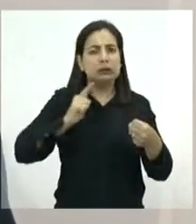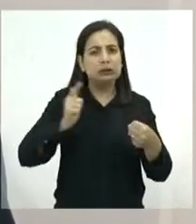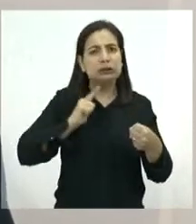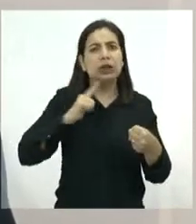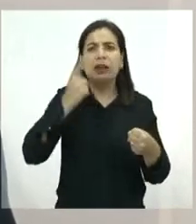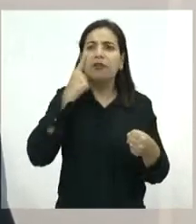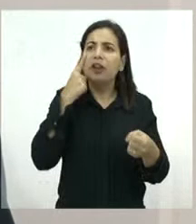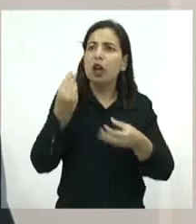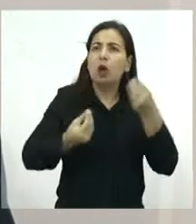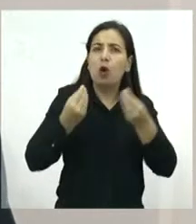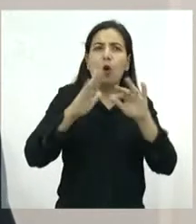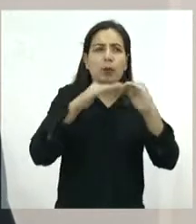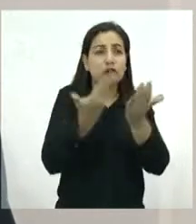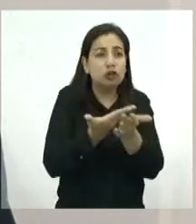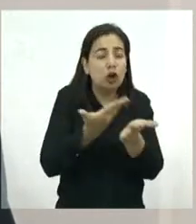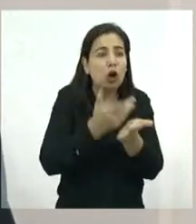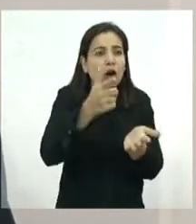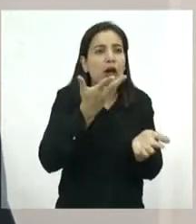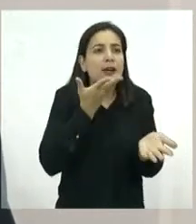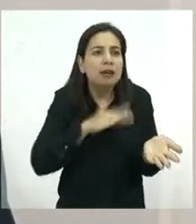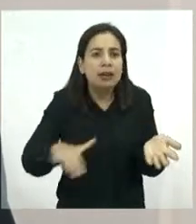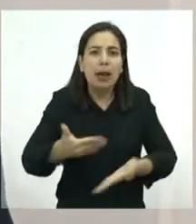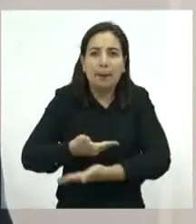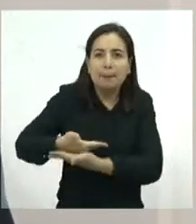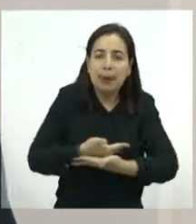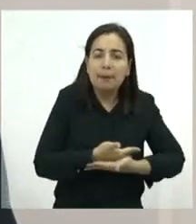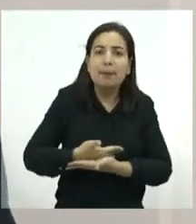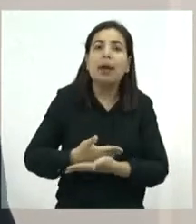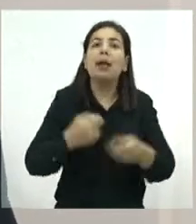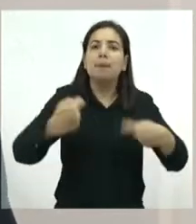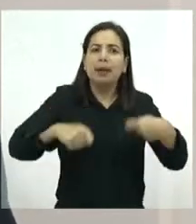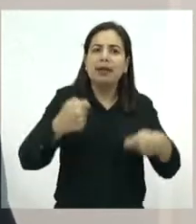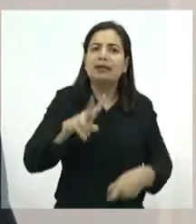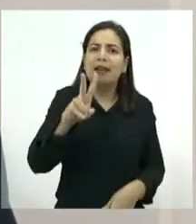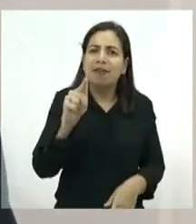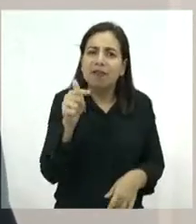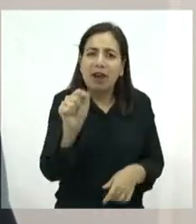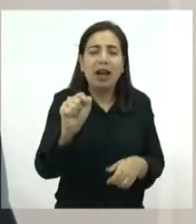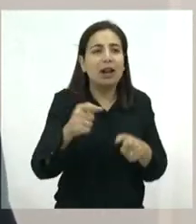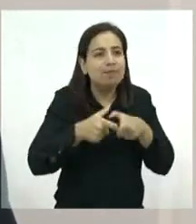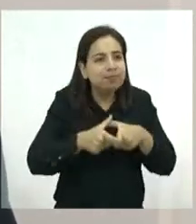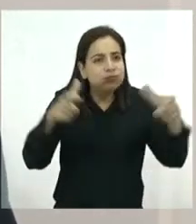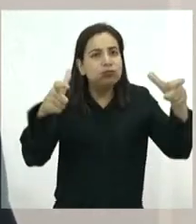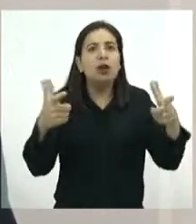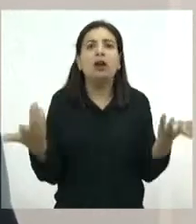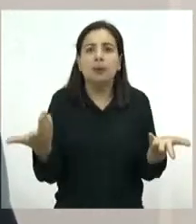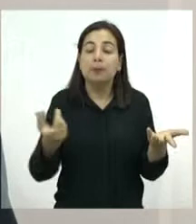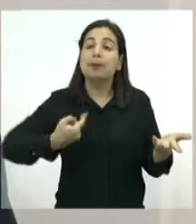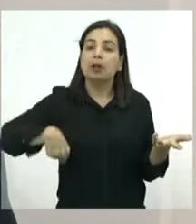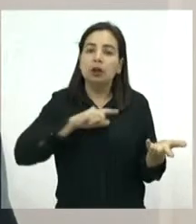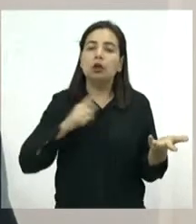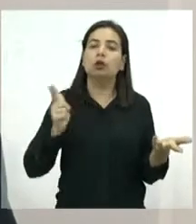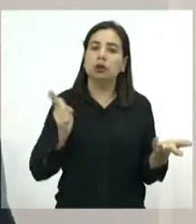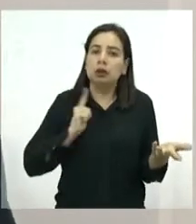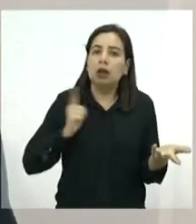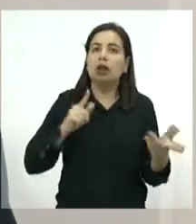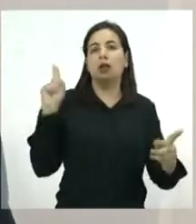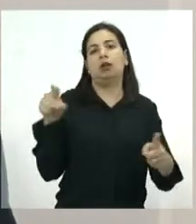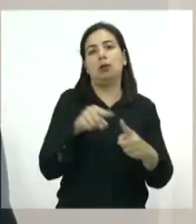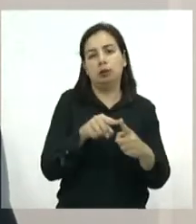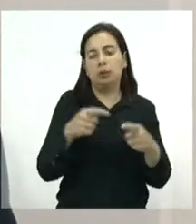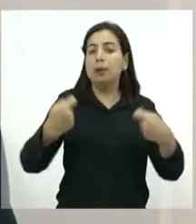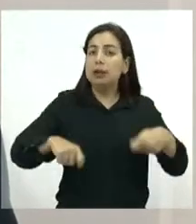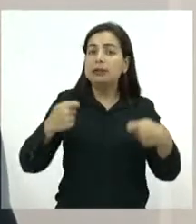abrir vagas de creche. E isso faz parte de um planejamento maior que é para a melhoria da educação